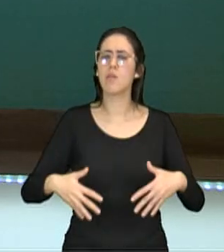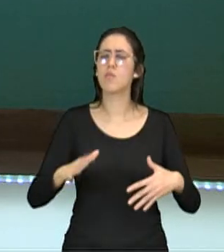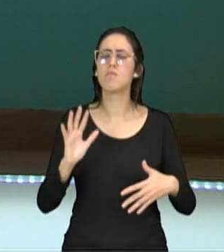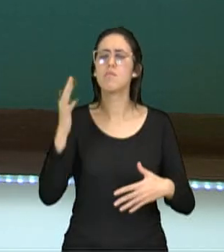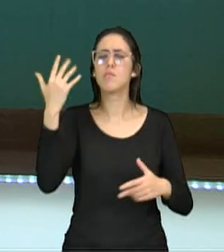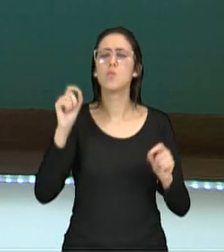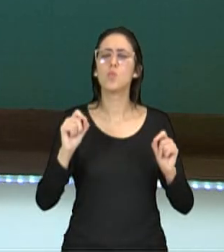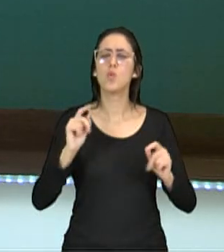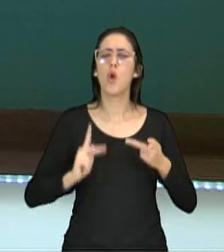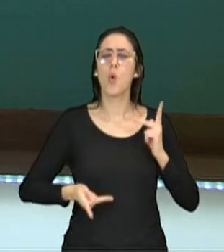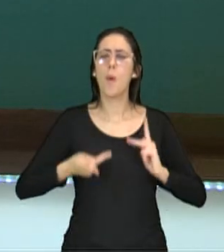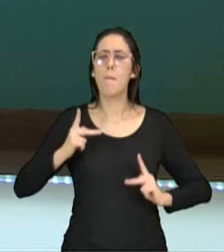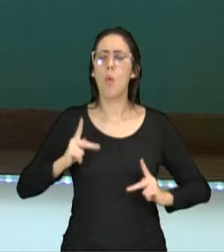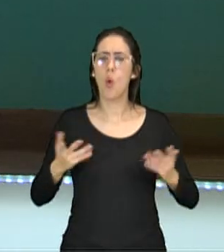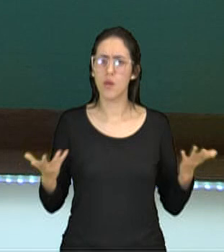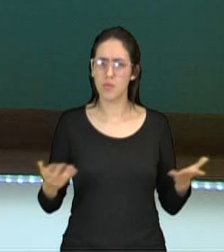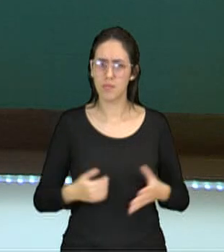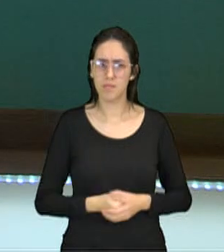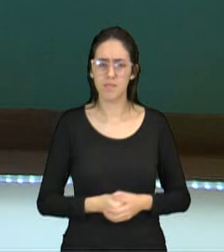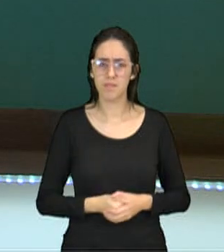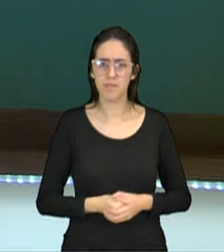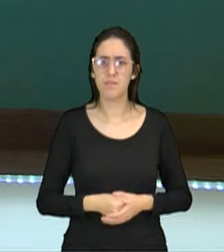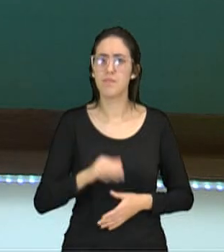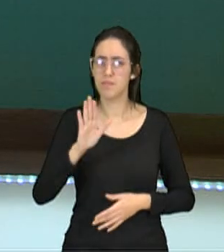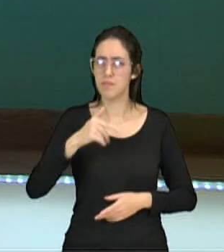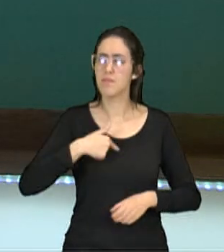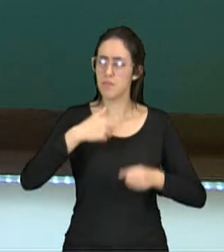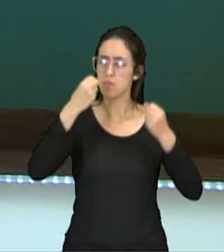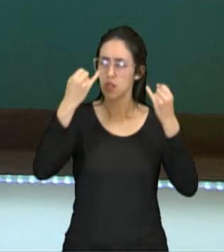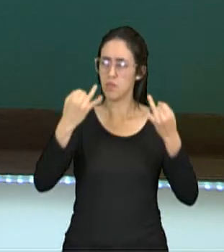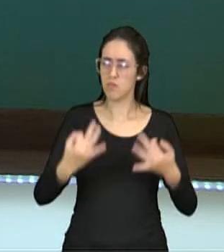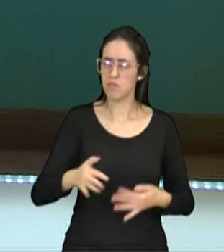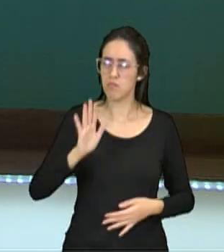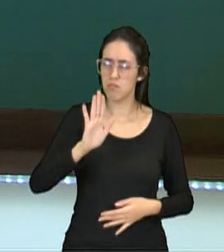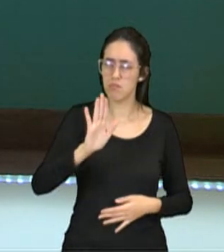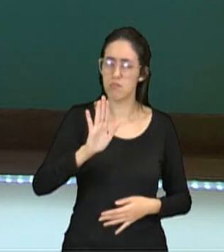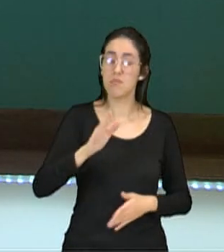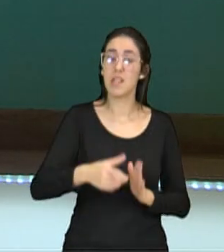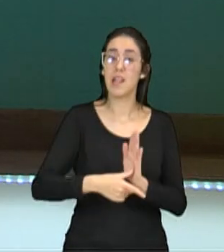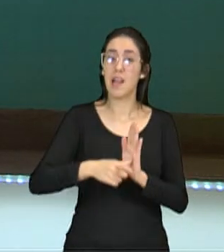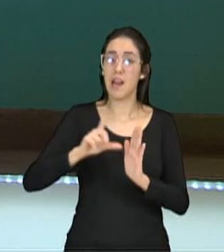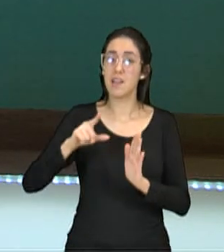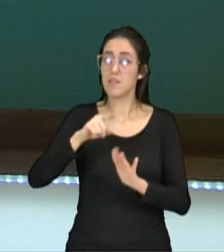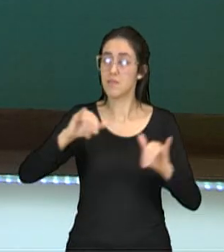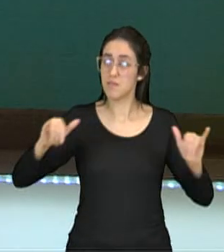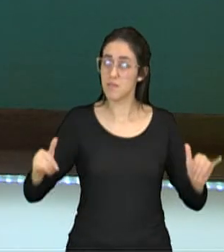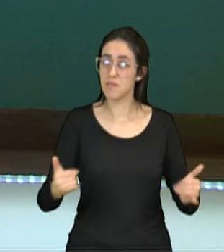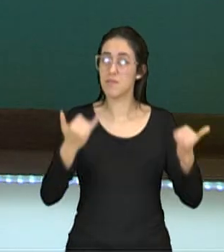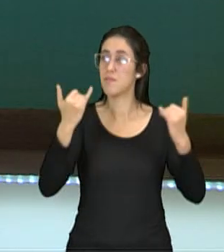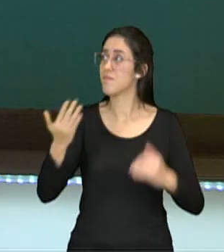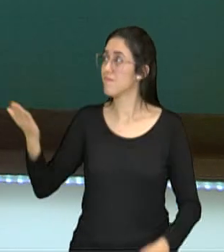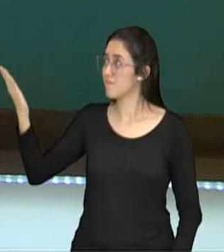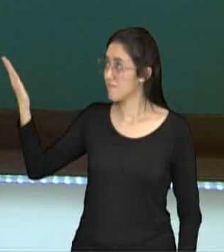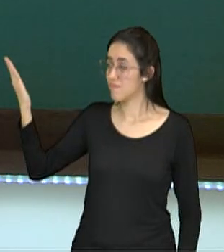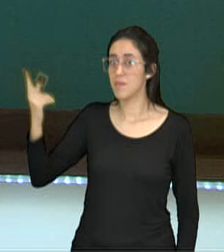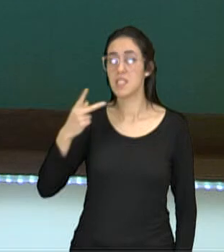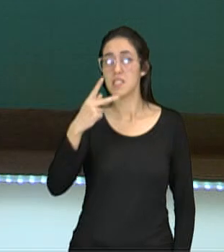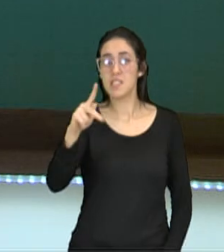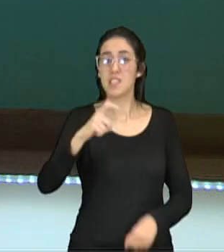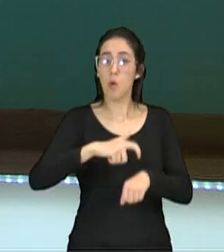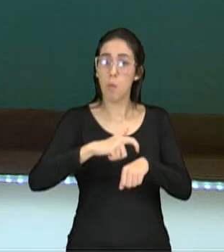Quais hormônios, né? Então, nós já vamos falar disso, mas antes é o seu momento